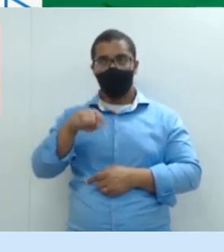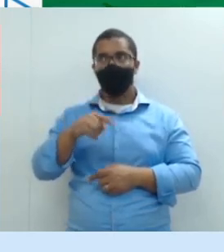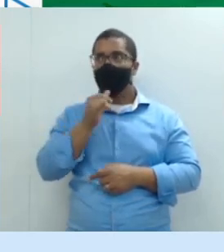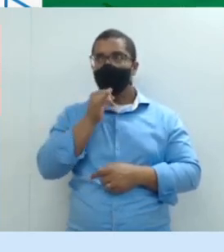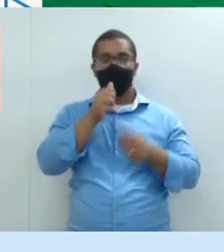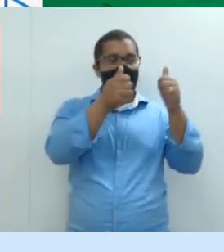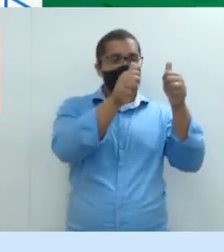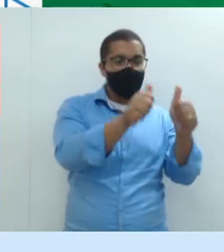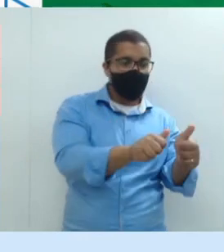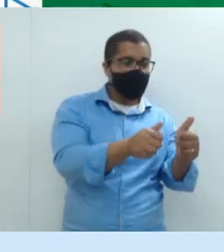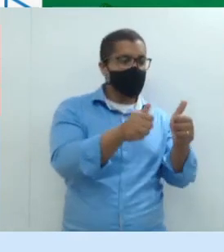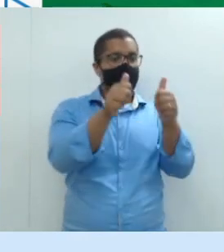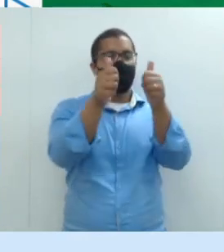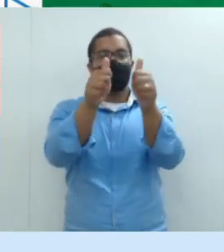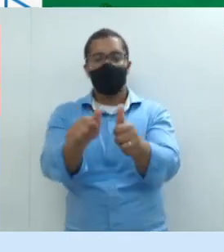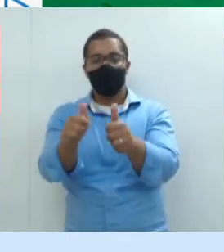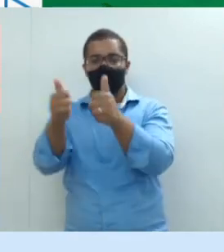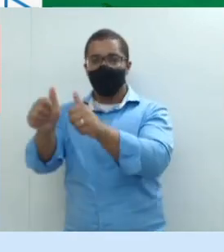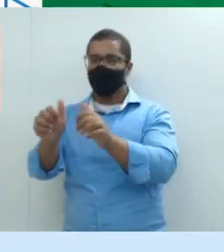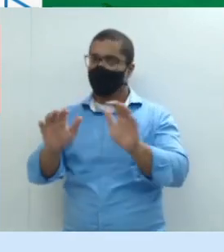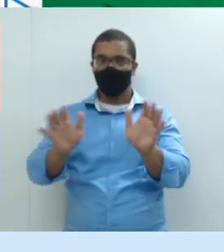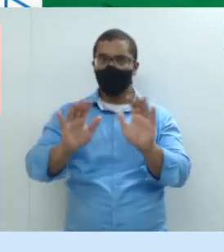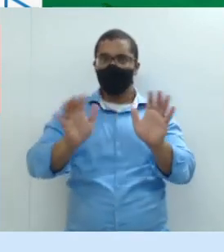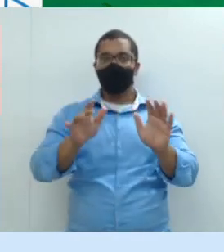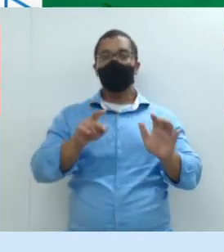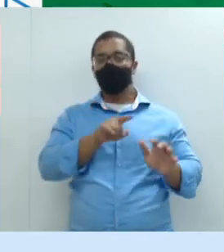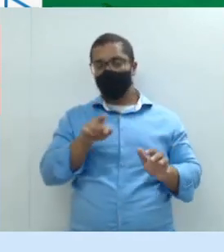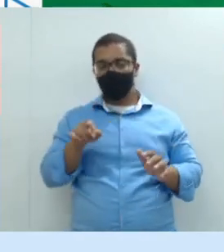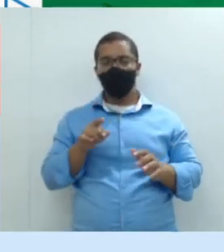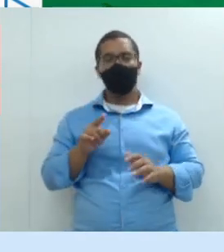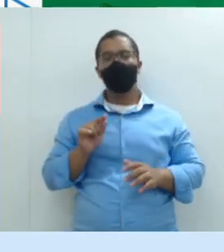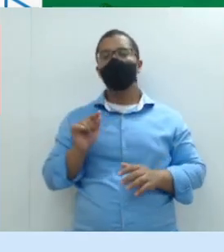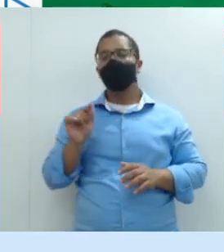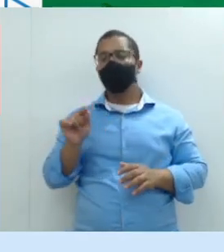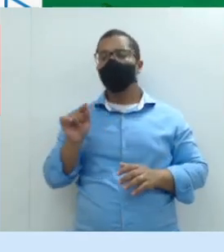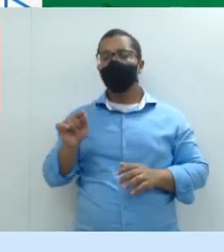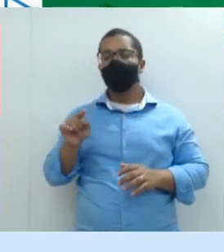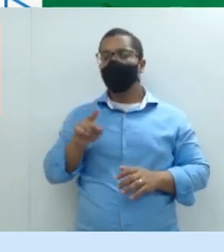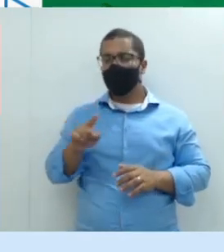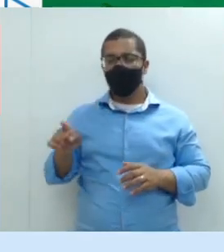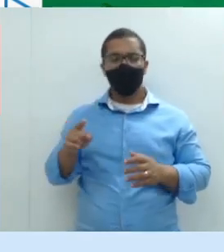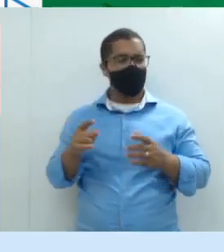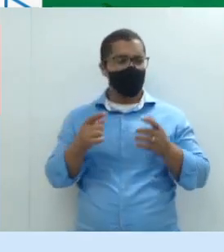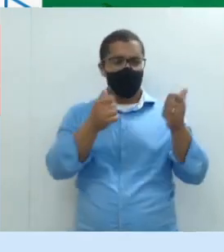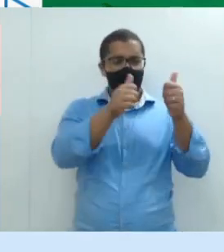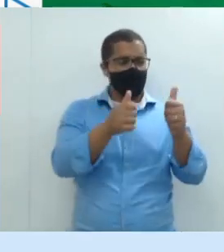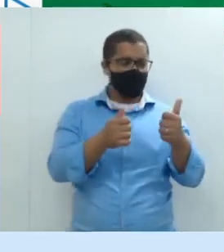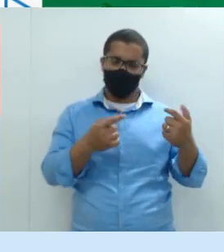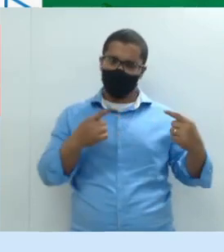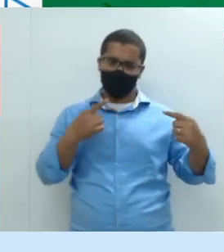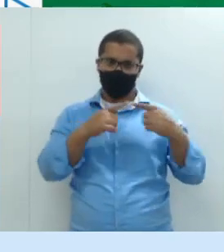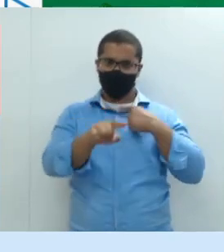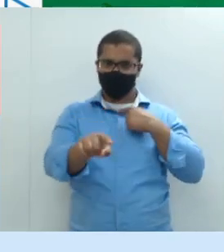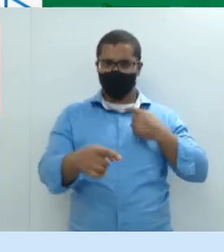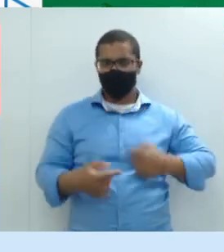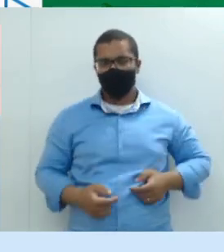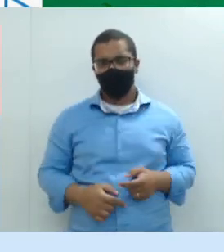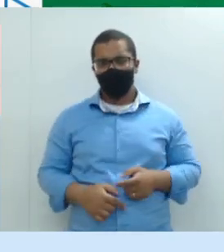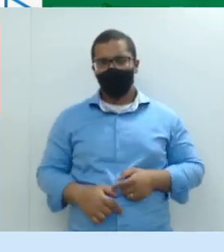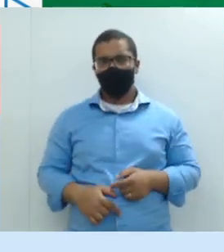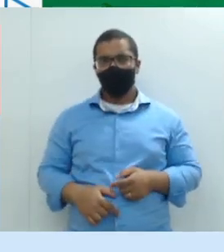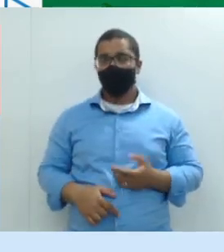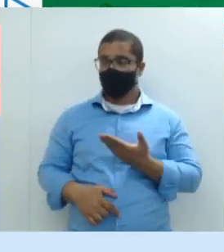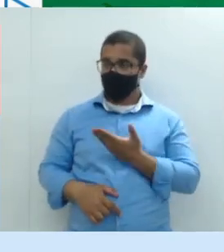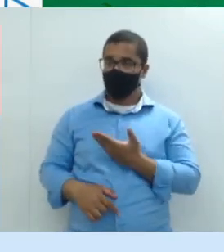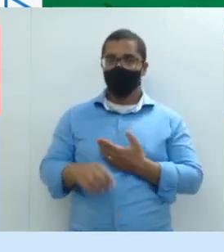disso, santo daquilo, dia do santo... Não. Eles se tornam extremamente contrários à imagem, tá bom? Então você vai vendo aqui exemplos de